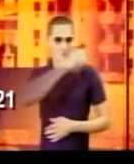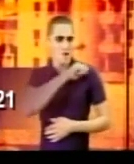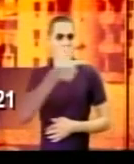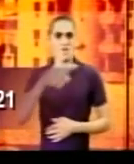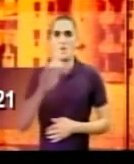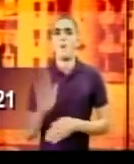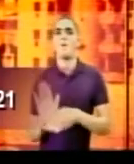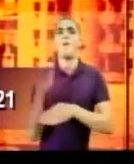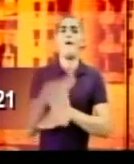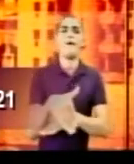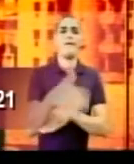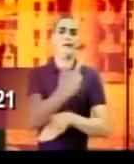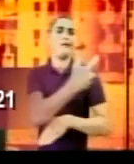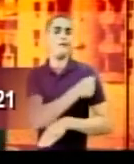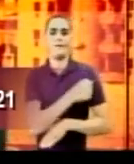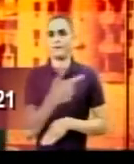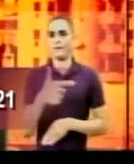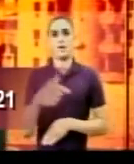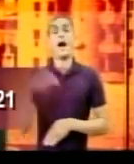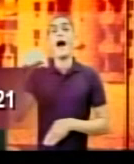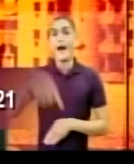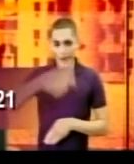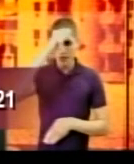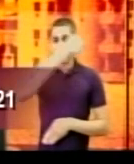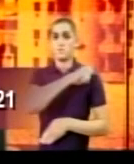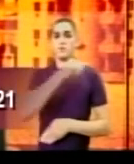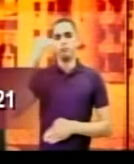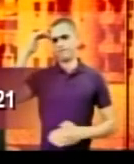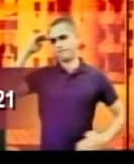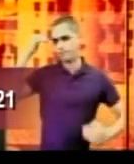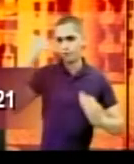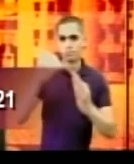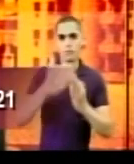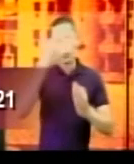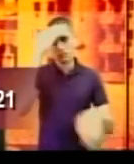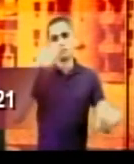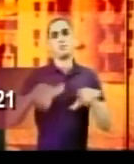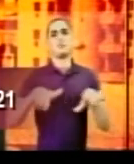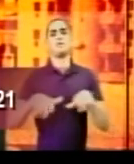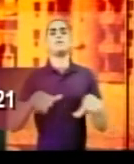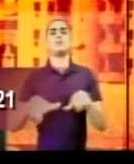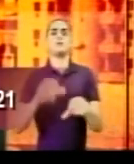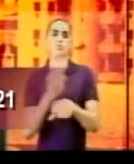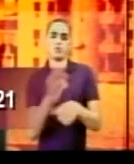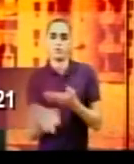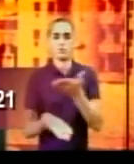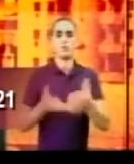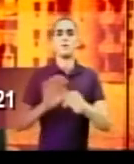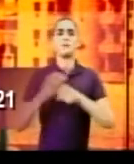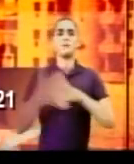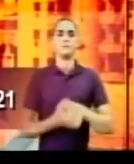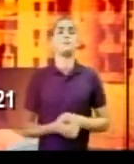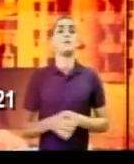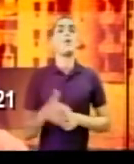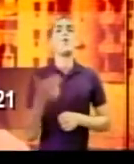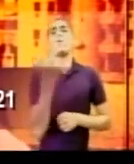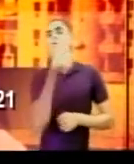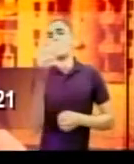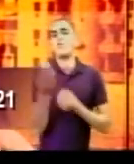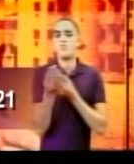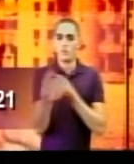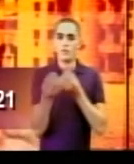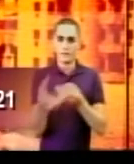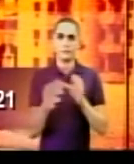haverá o respeito aos trabalhadores que estão à frente da Covid. E uma notícia